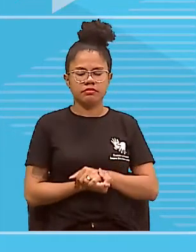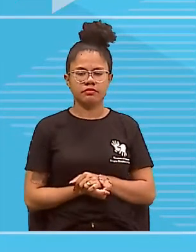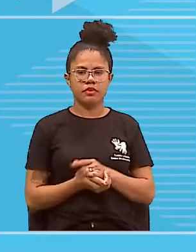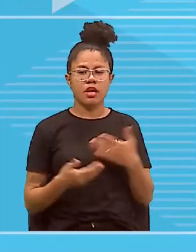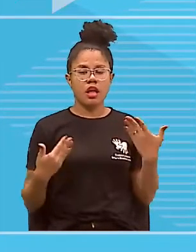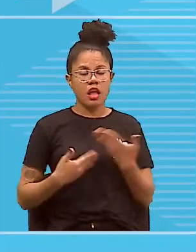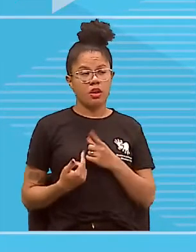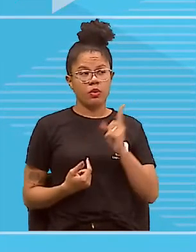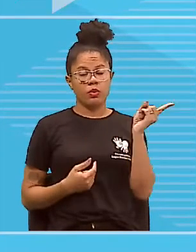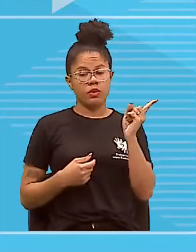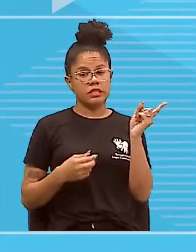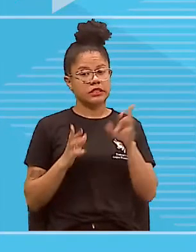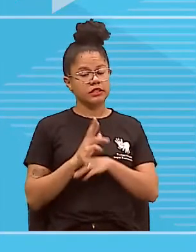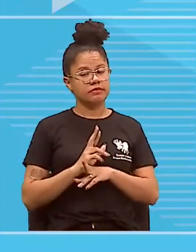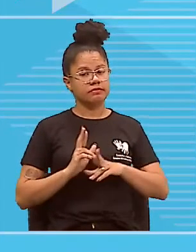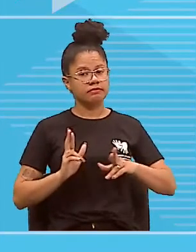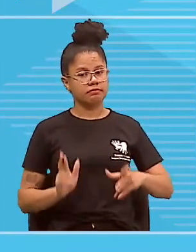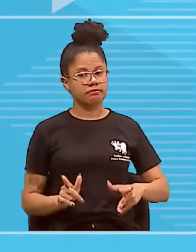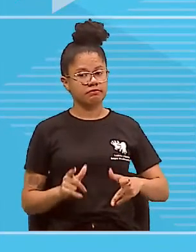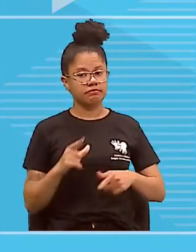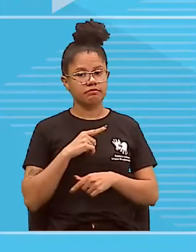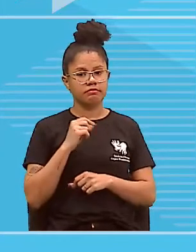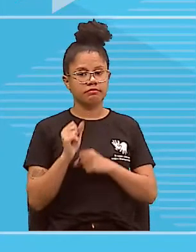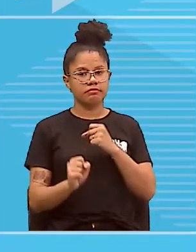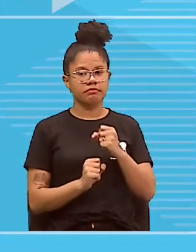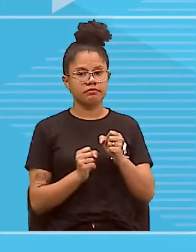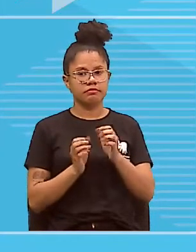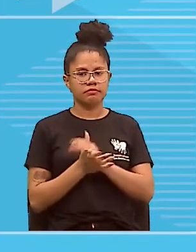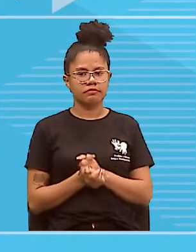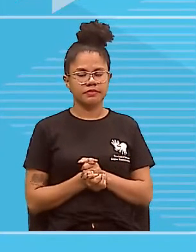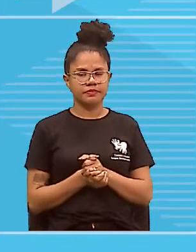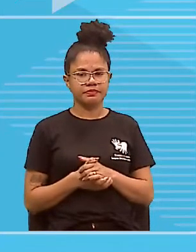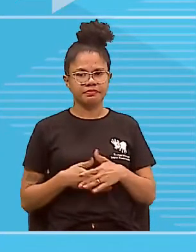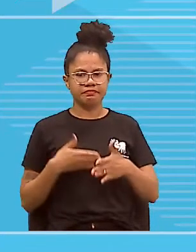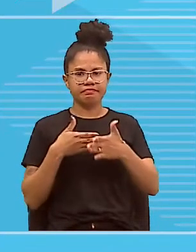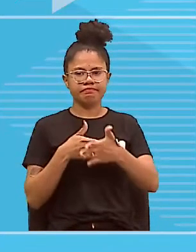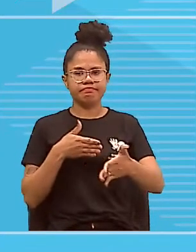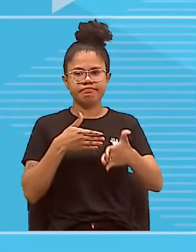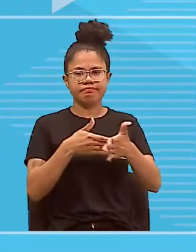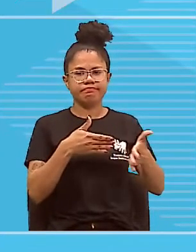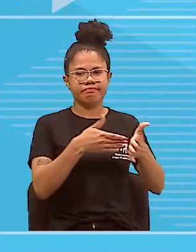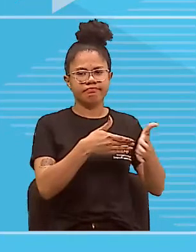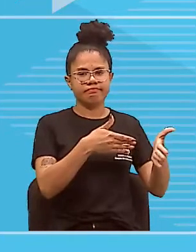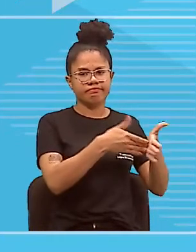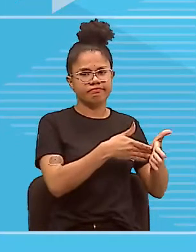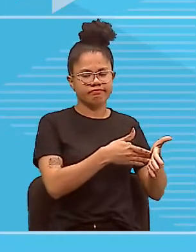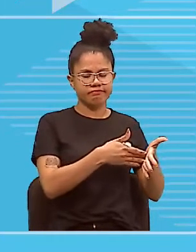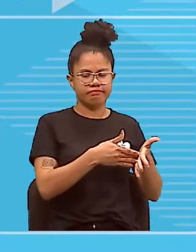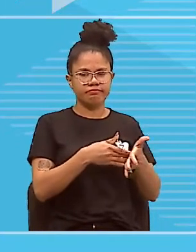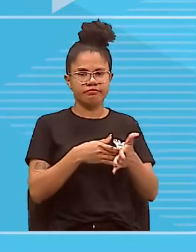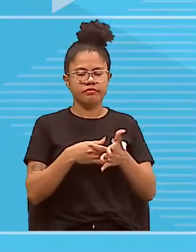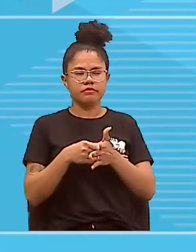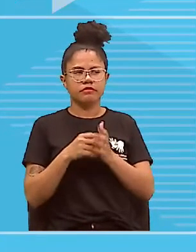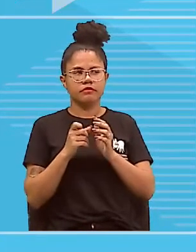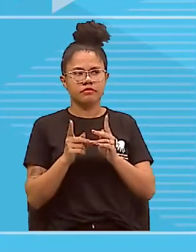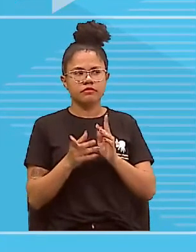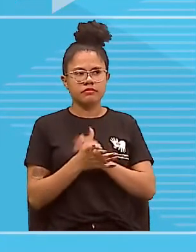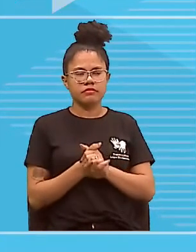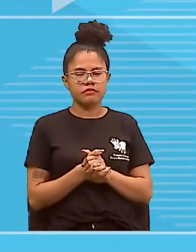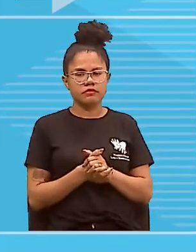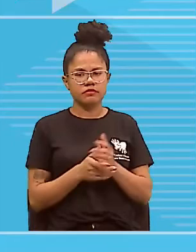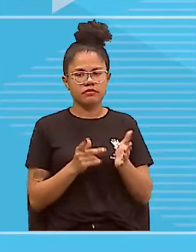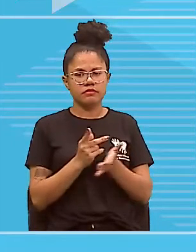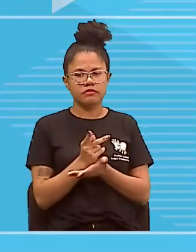agora que não eu vou causar uma interferência Ou seja eu vou mostrar